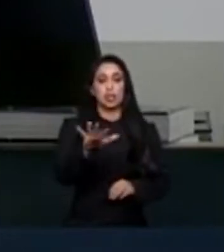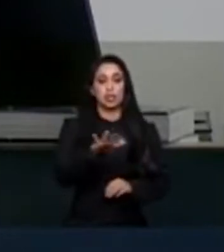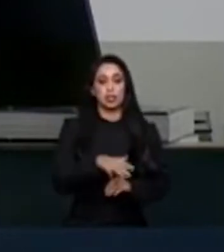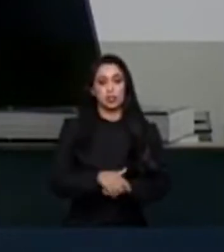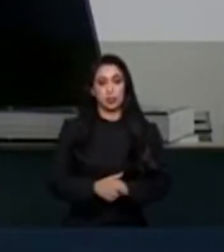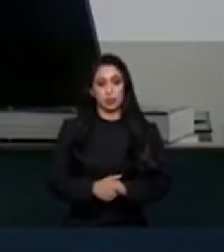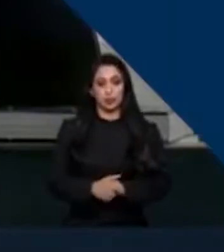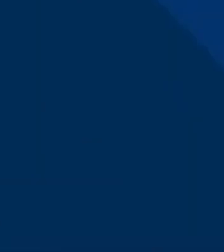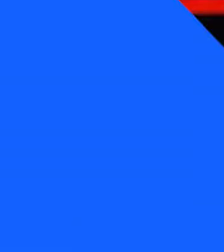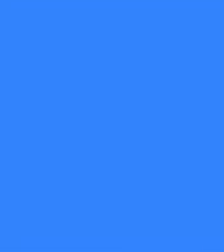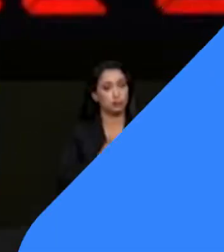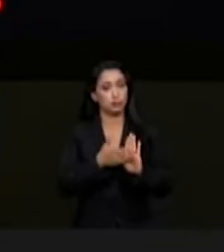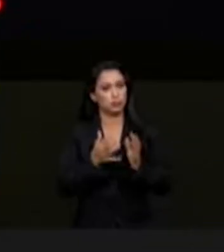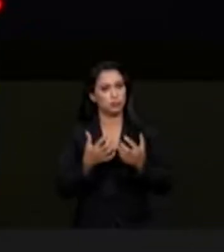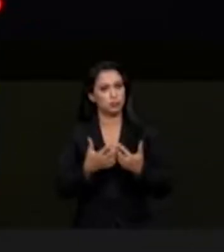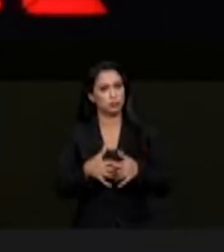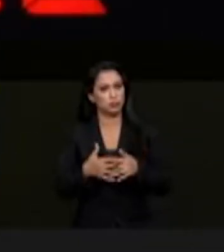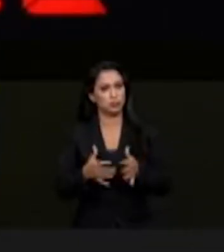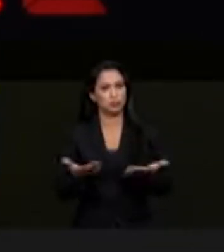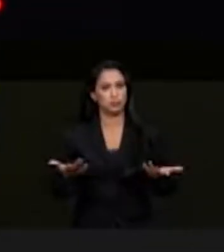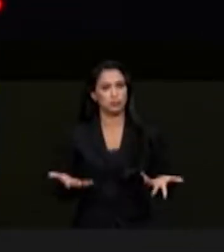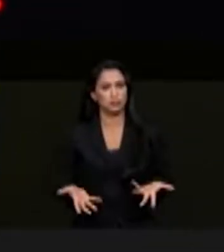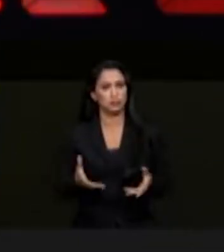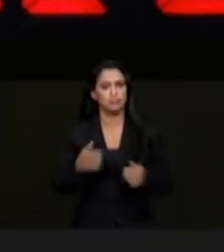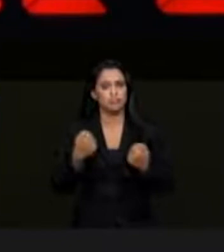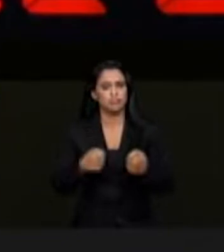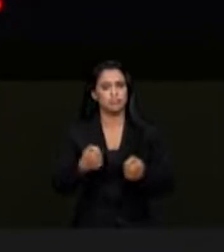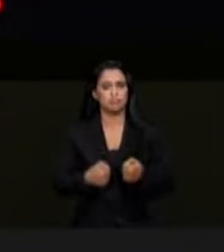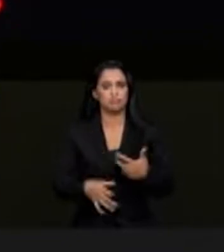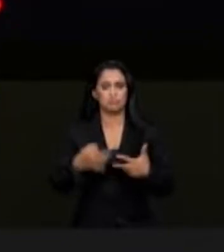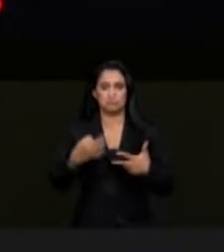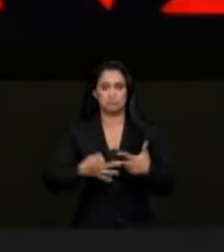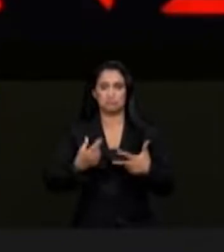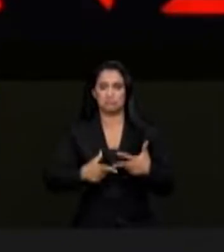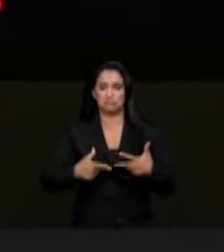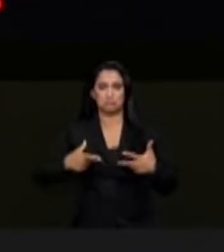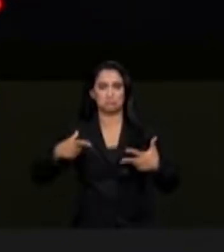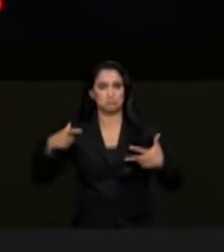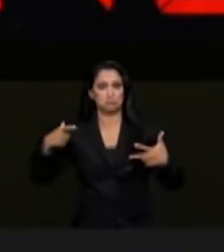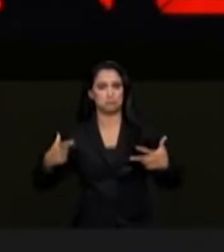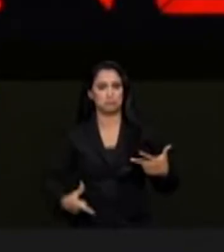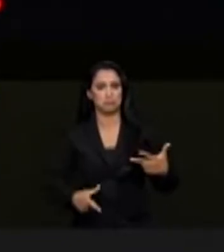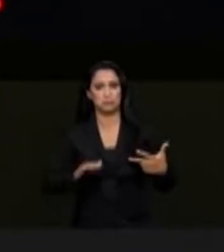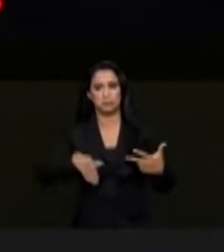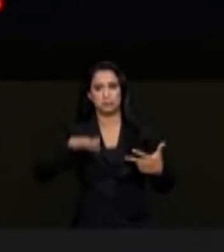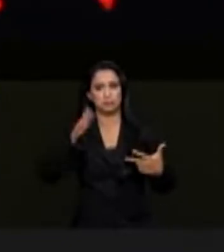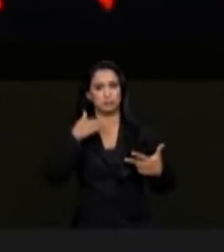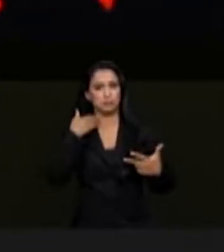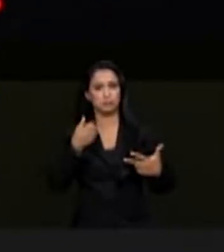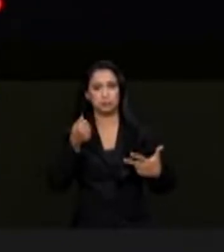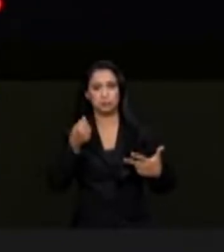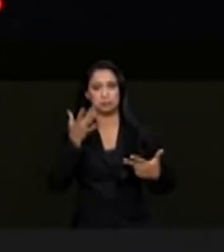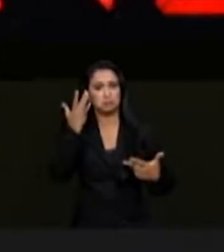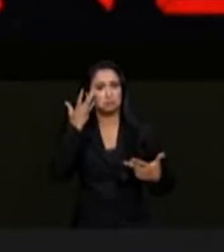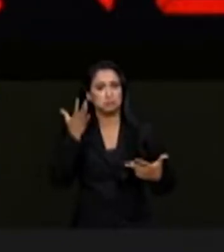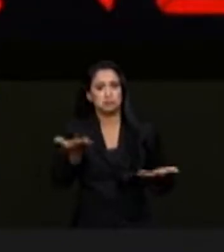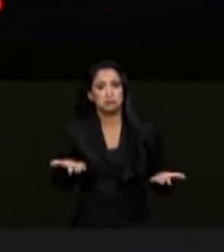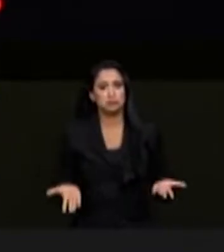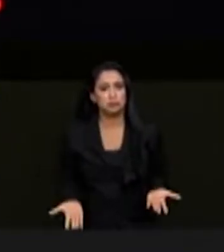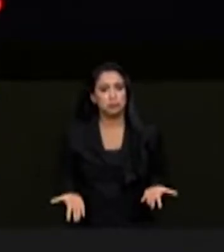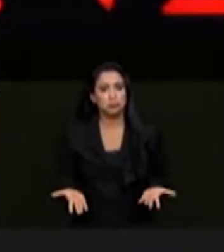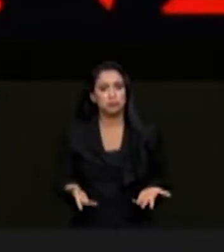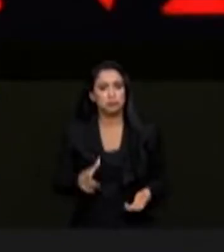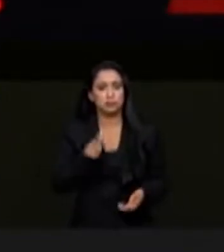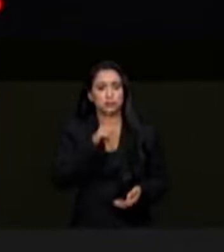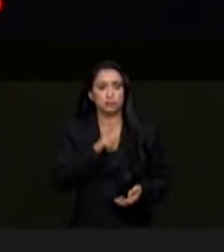sistema judiciário brasileiro. O modelo exige um poder judiciário maior, com um número maior de magistrados, que não se sabe onde buscar. Não